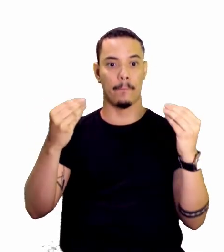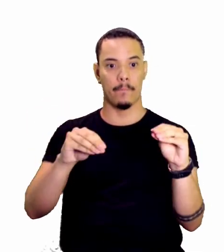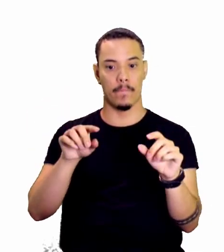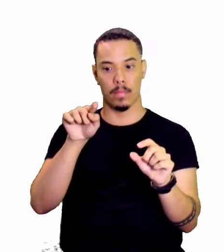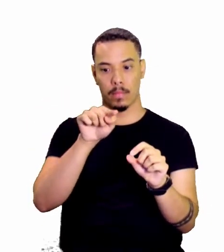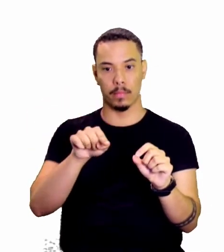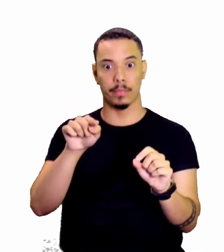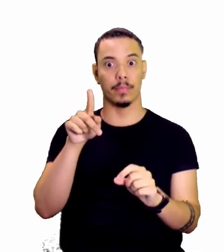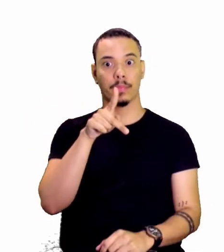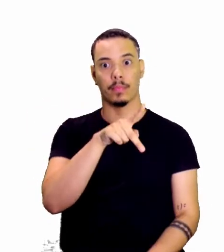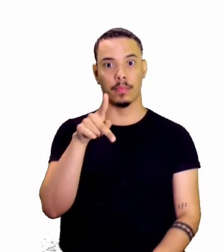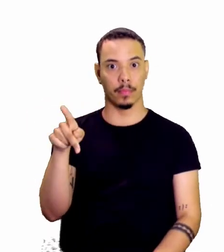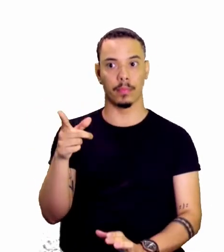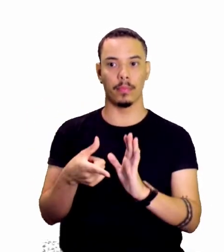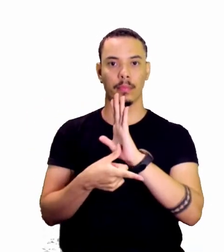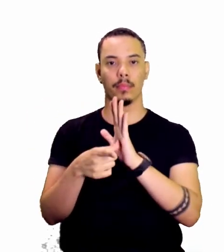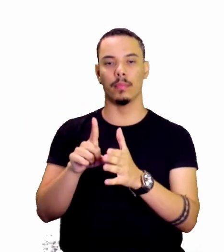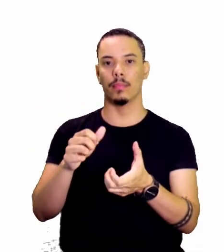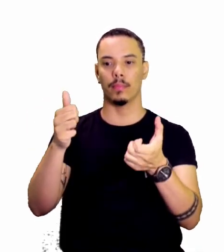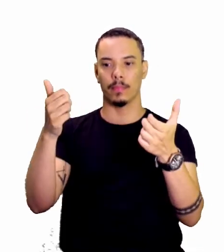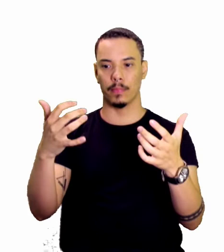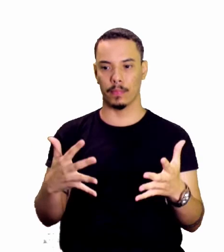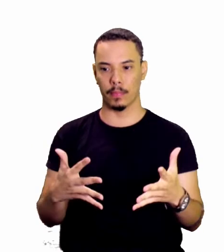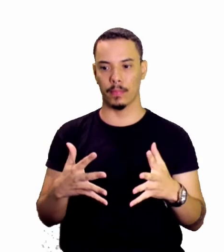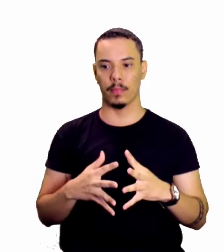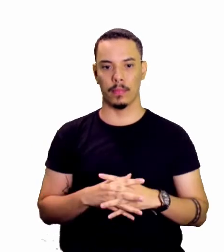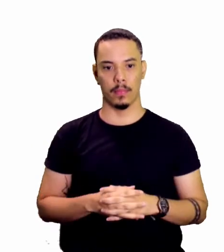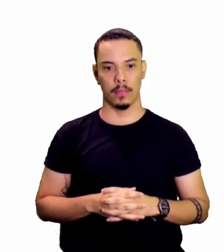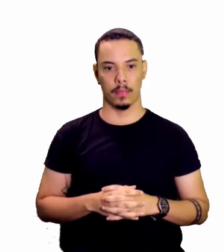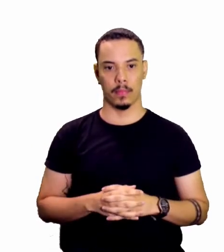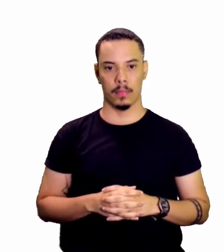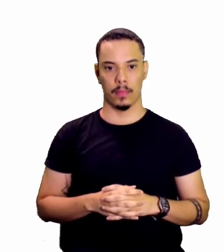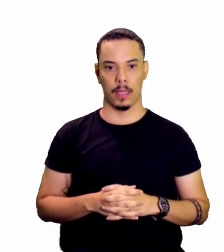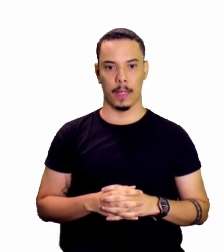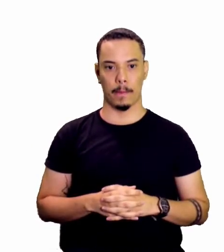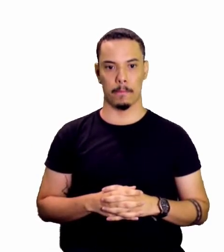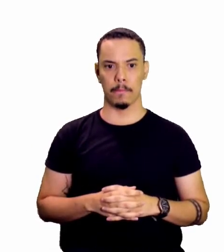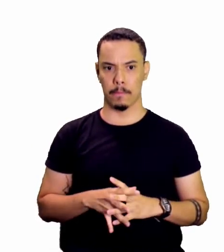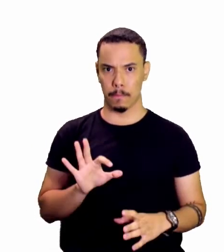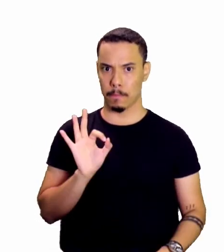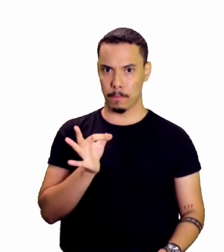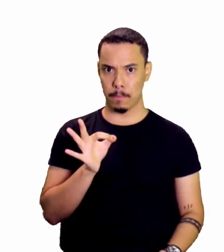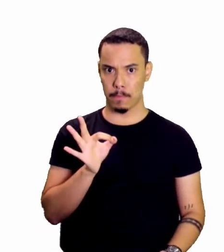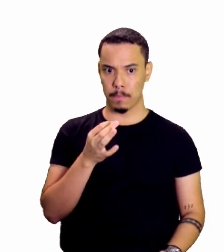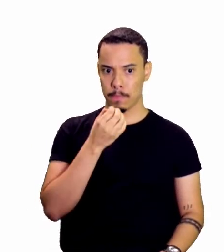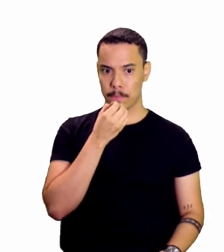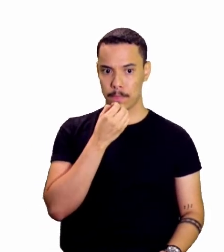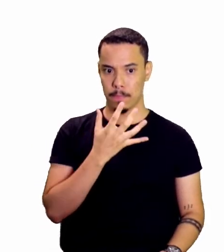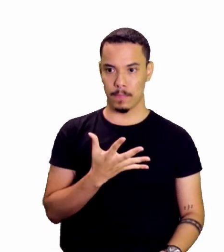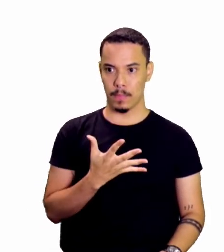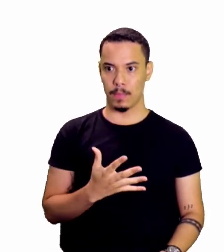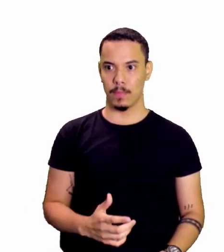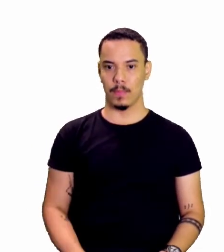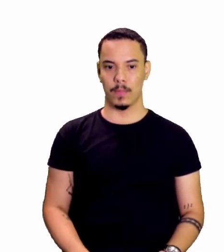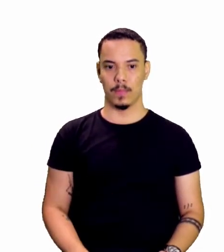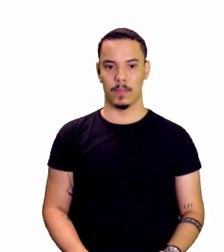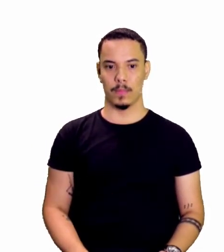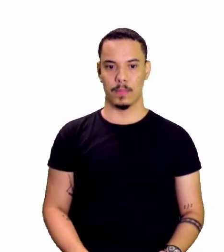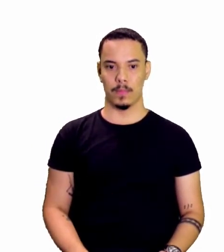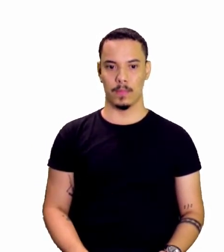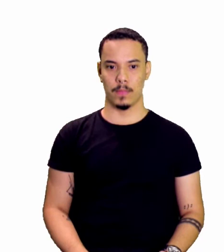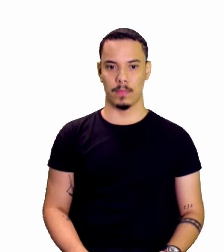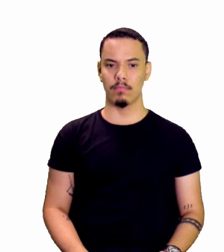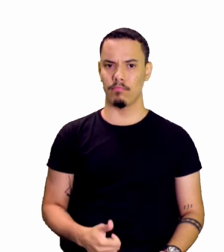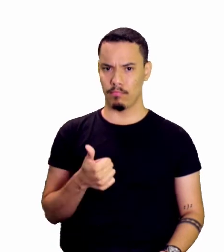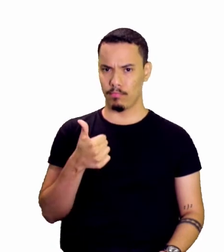reta tangente que o professor desce falou olha só olha aí ó ficou legal né Tá bem